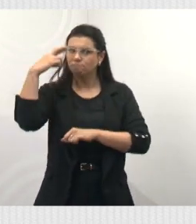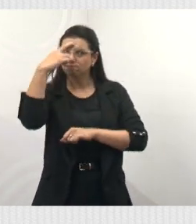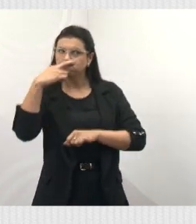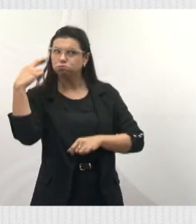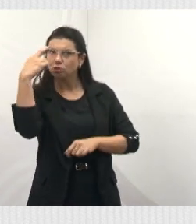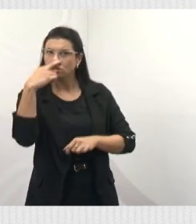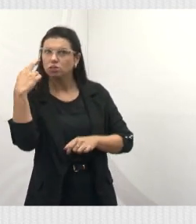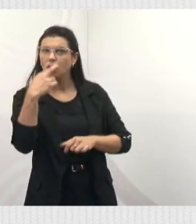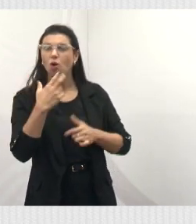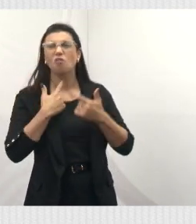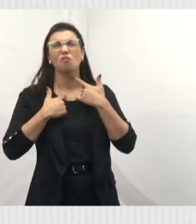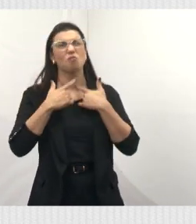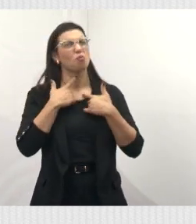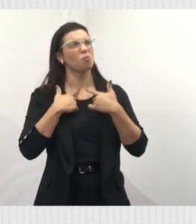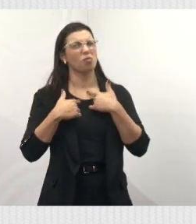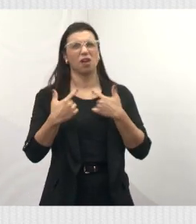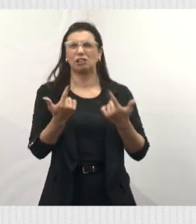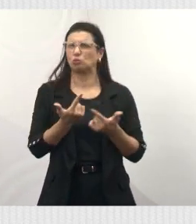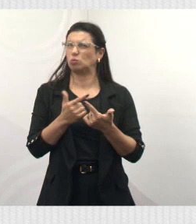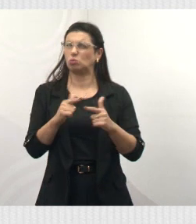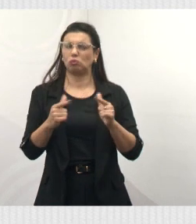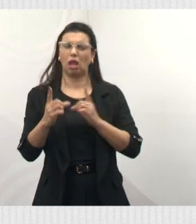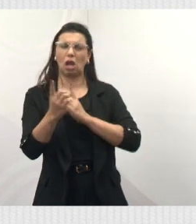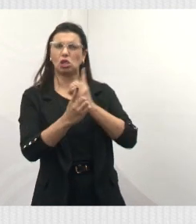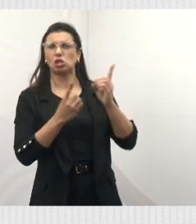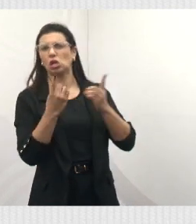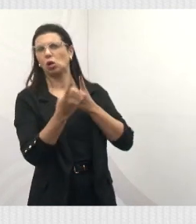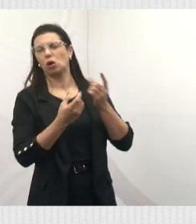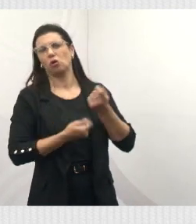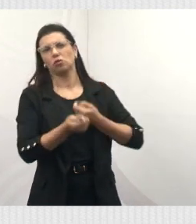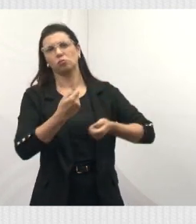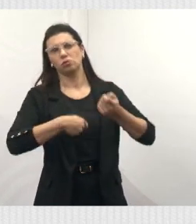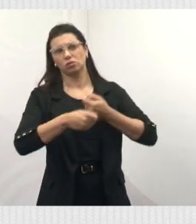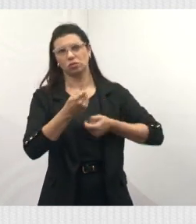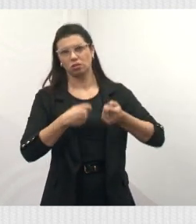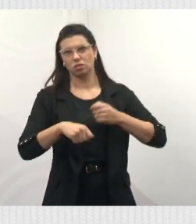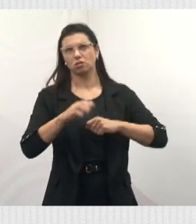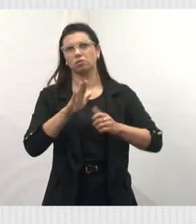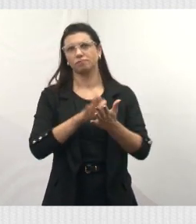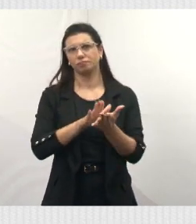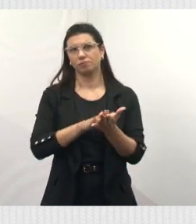têm essa boa vontade de fazer esse diálogo com a administração municipal. O